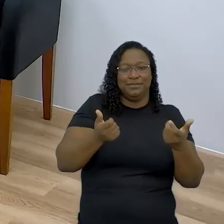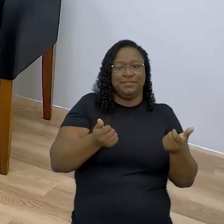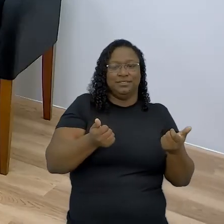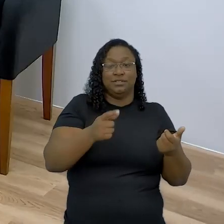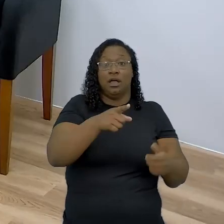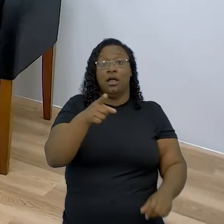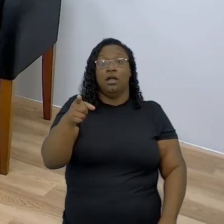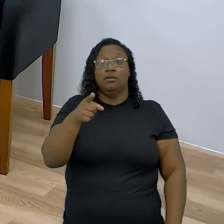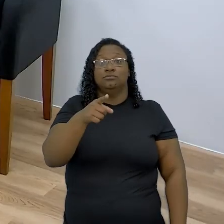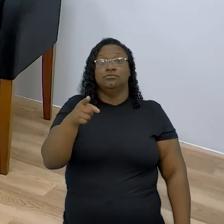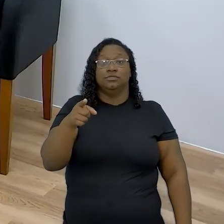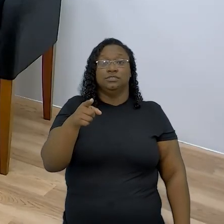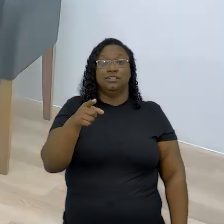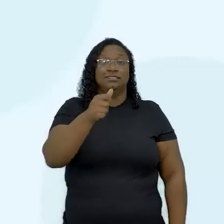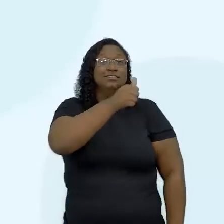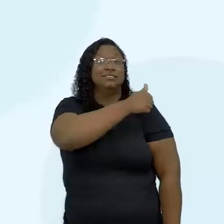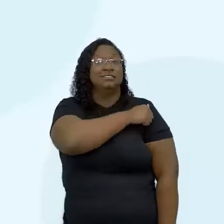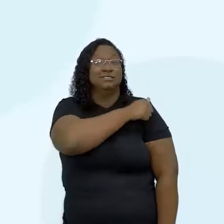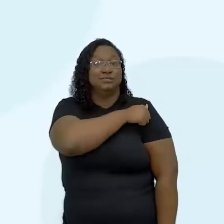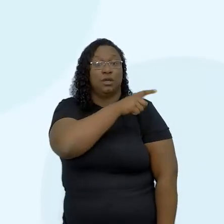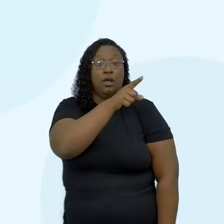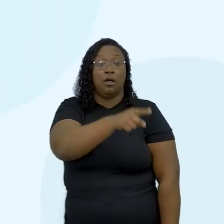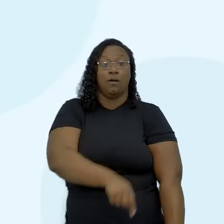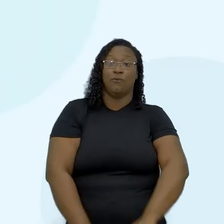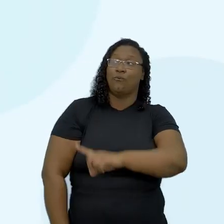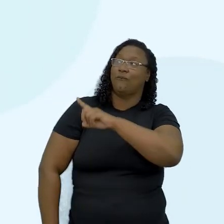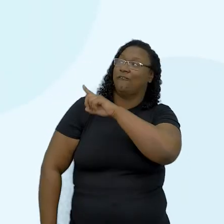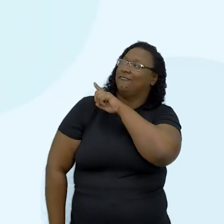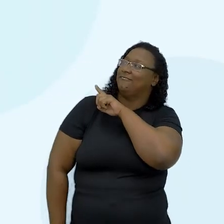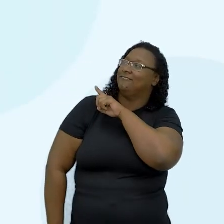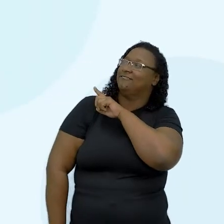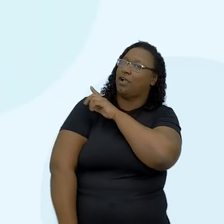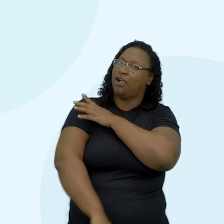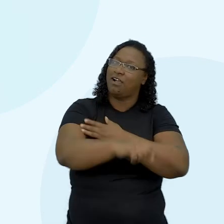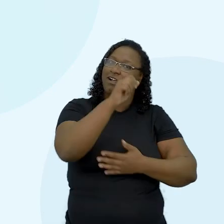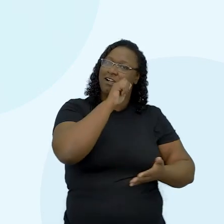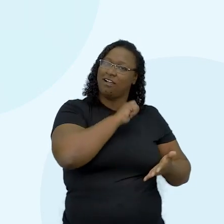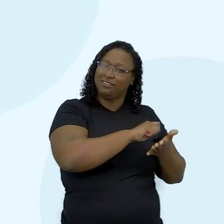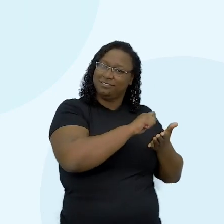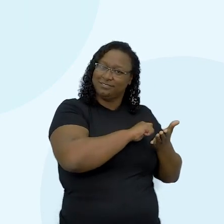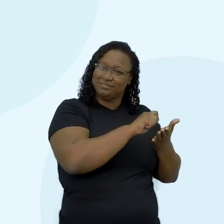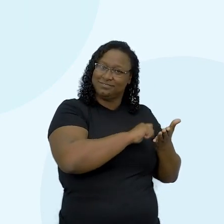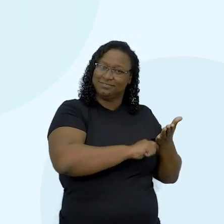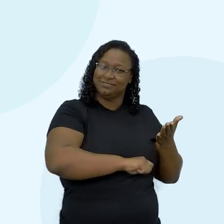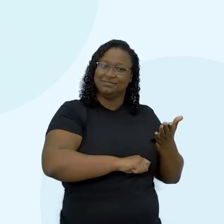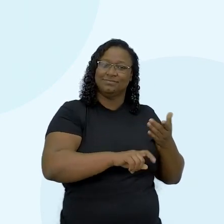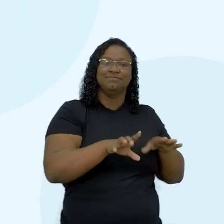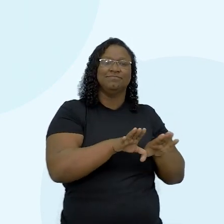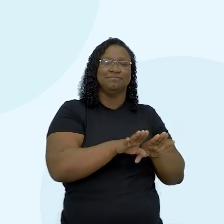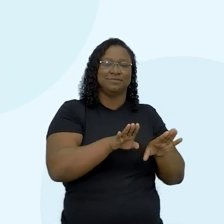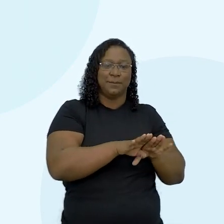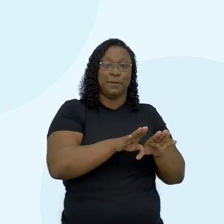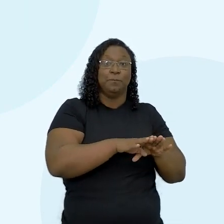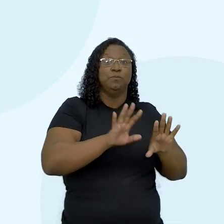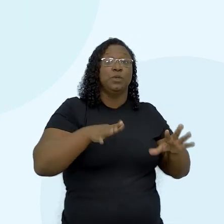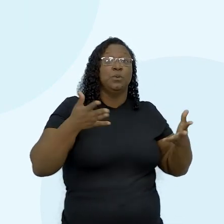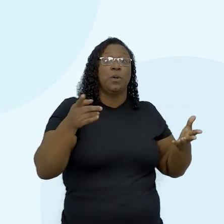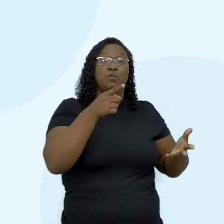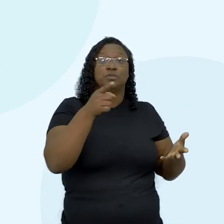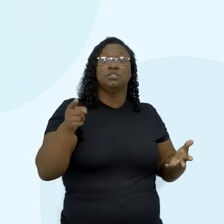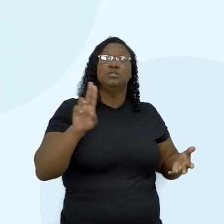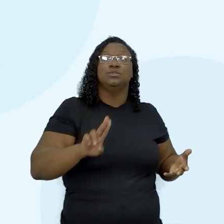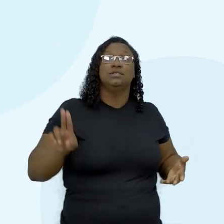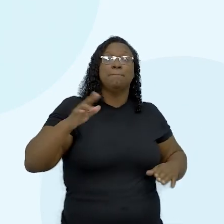vocês, mas ó, para vocês estudantes, vai ficar aí para vocês registrarem, fazerem essas coisas, avaliem aí quais são os equipamentos que vocês mais